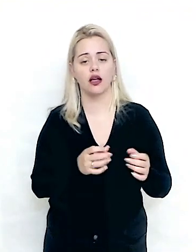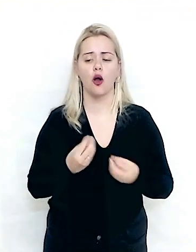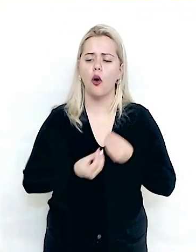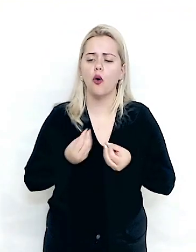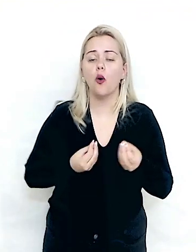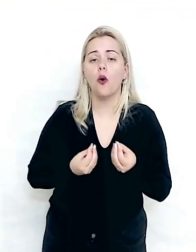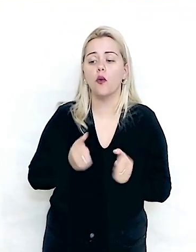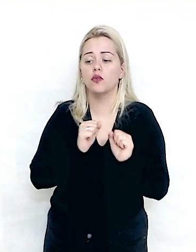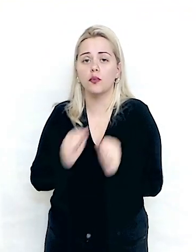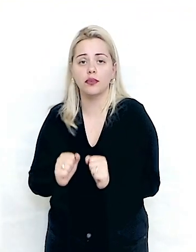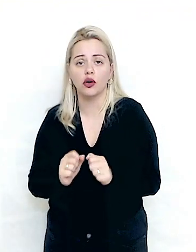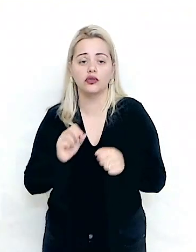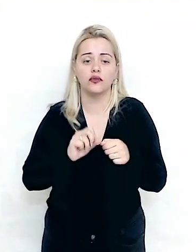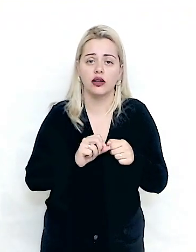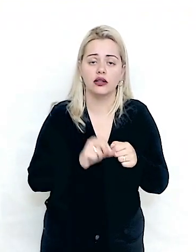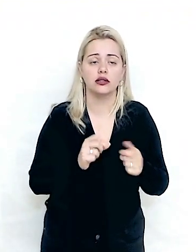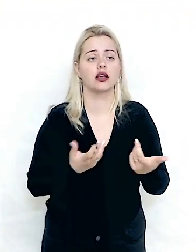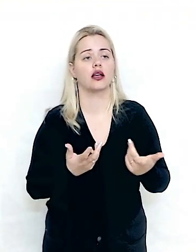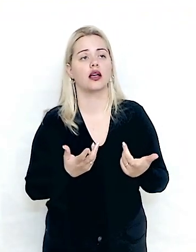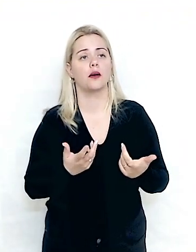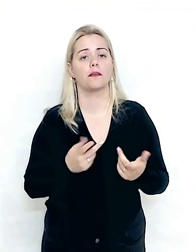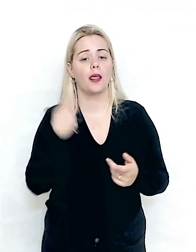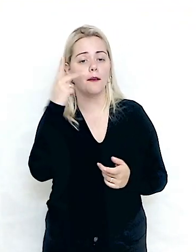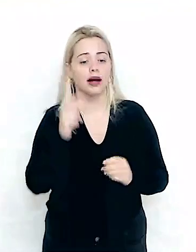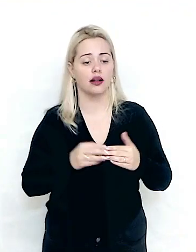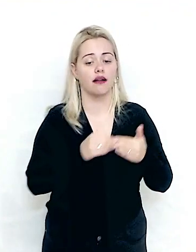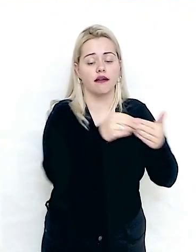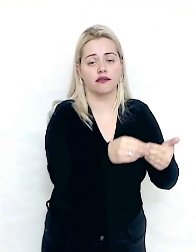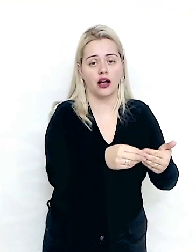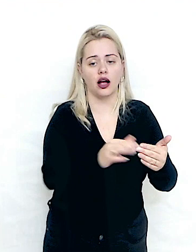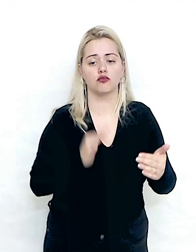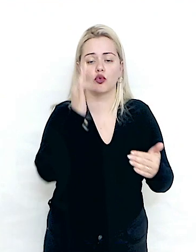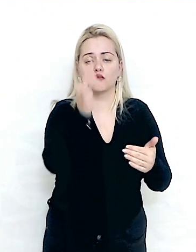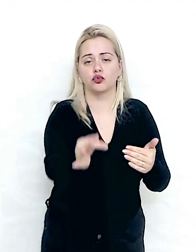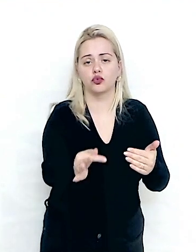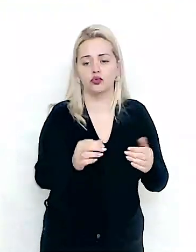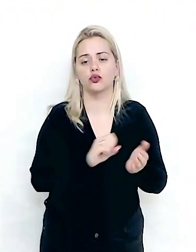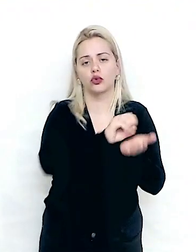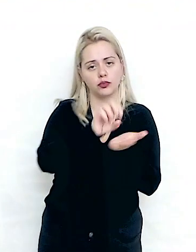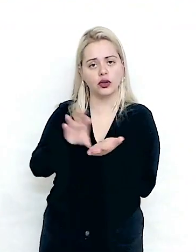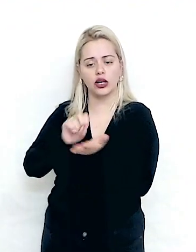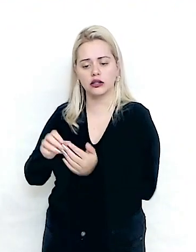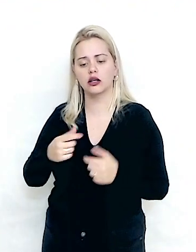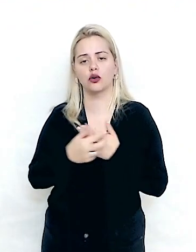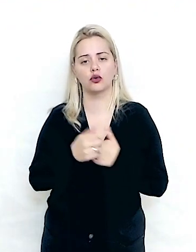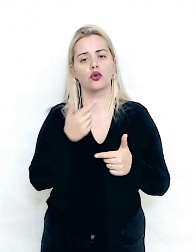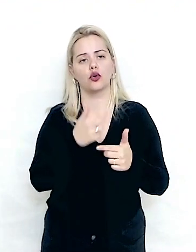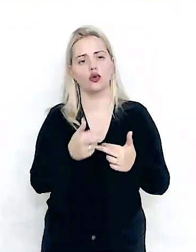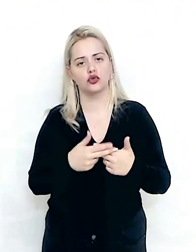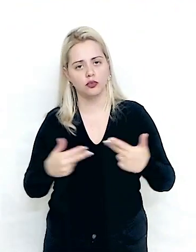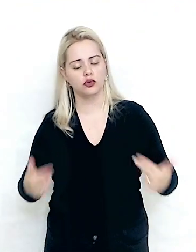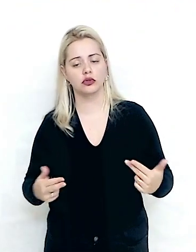pode operacionalizar, de como a gente pode fazer, levar adiante uma operação de exportação para disponibilizar o